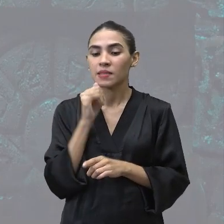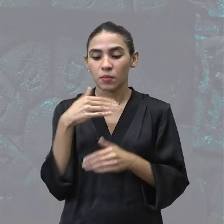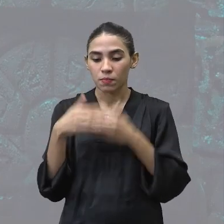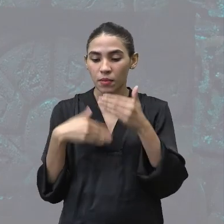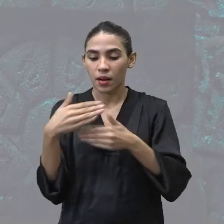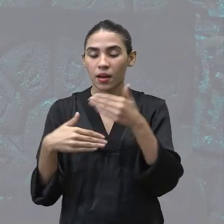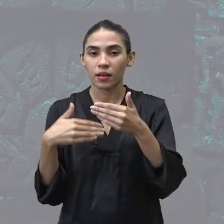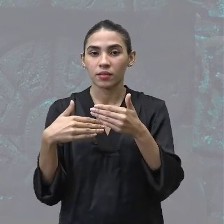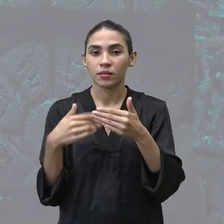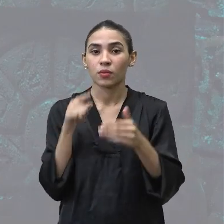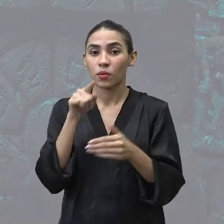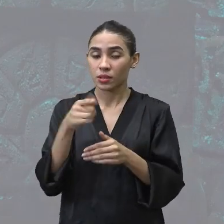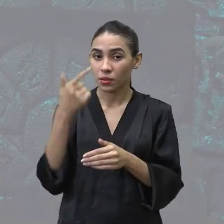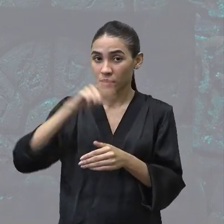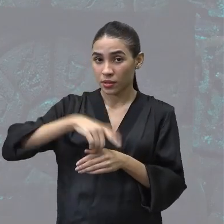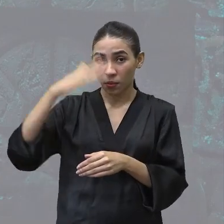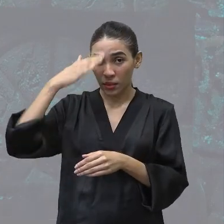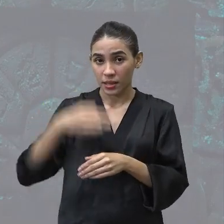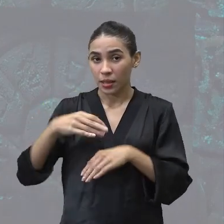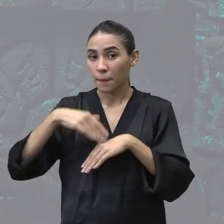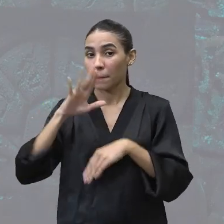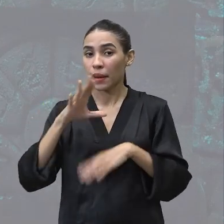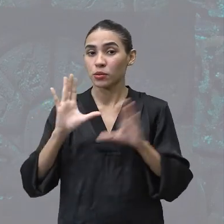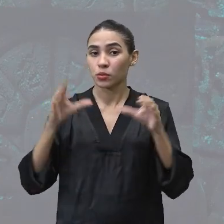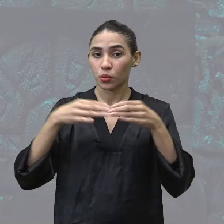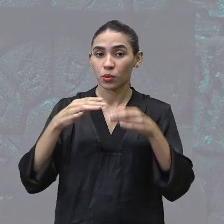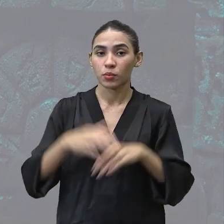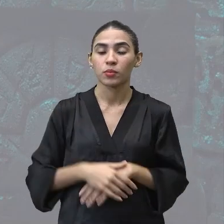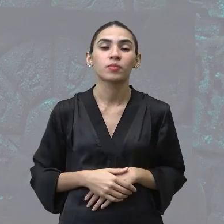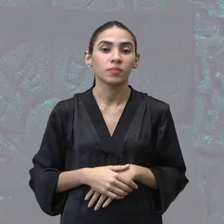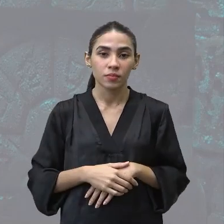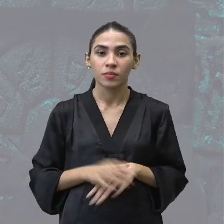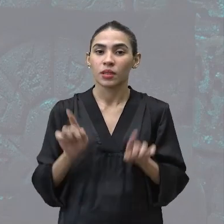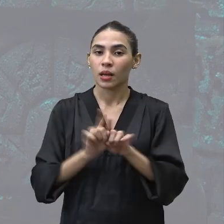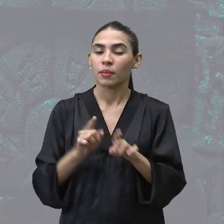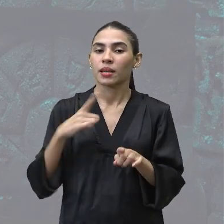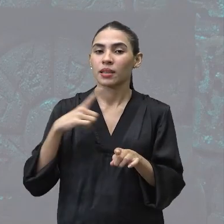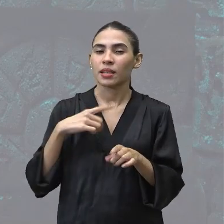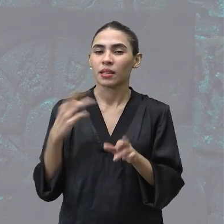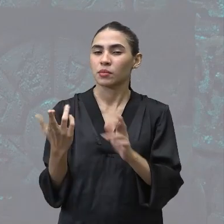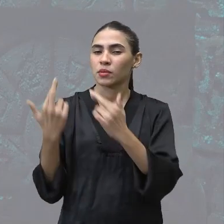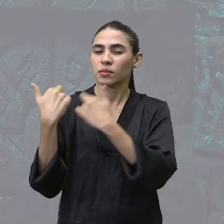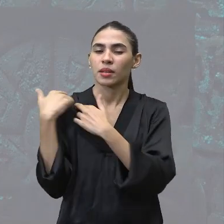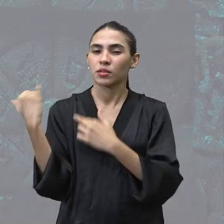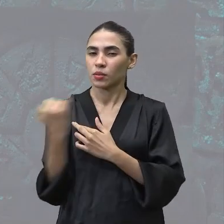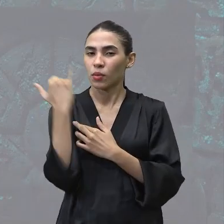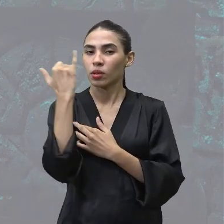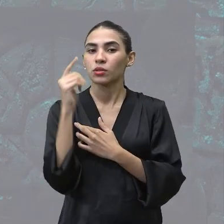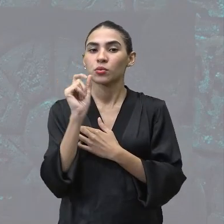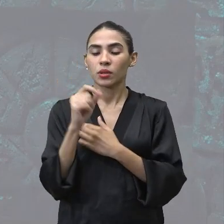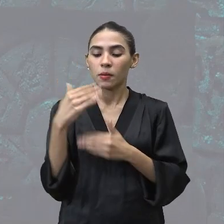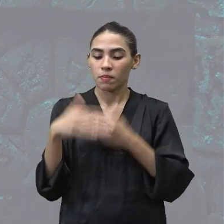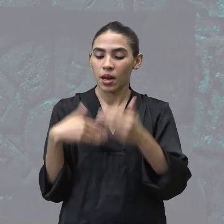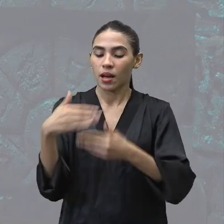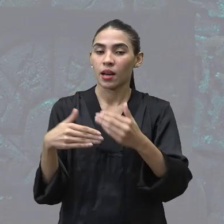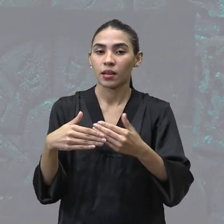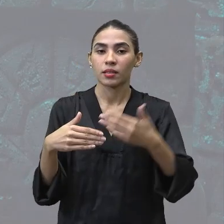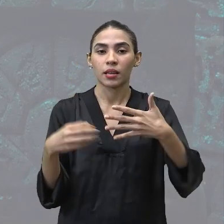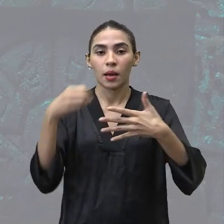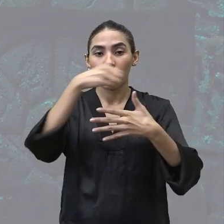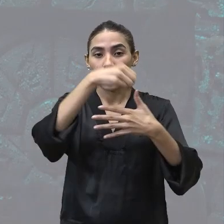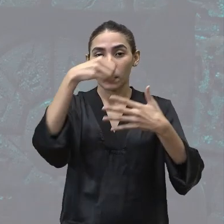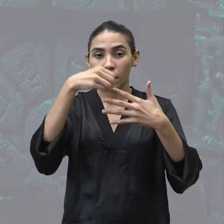evolutiva para você compreender mais o grupo. Eles desempenham um papel importantíssimo na cadeia